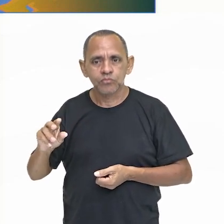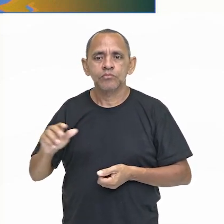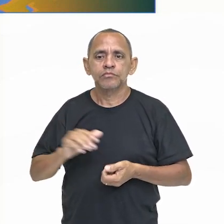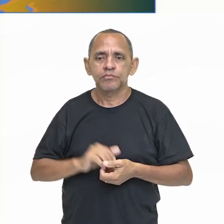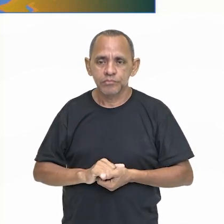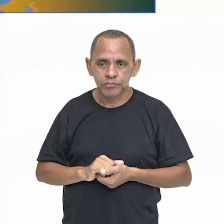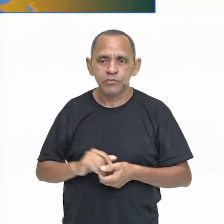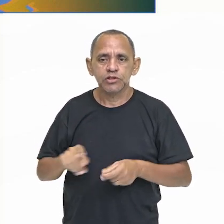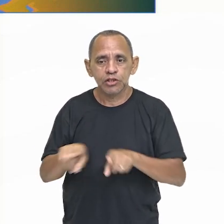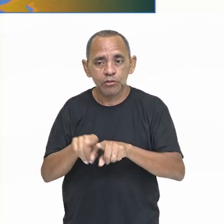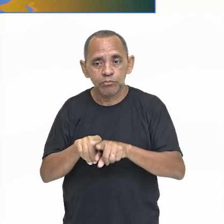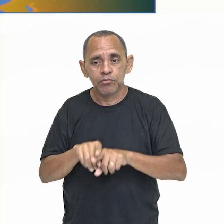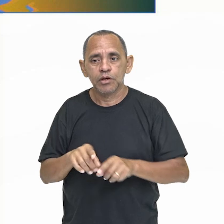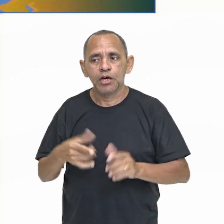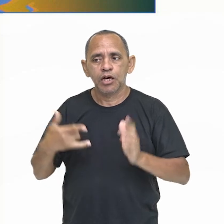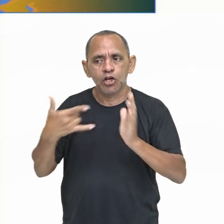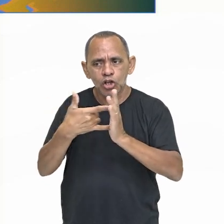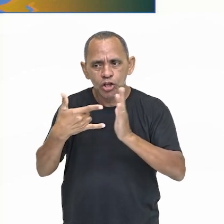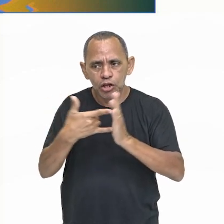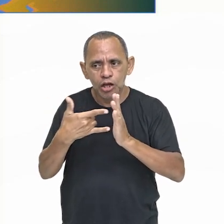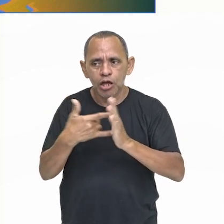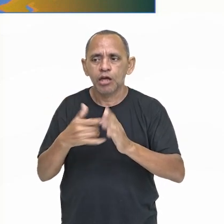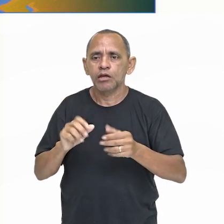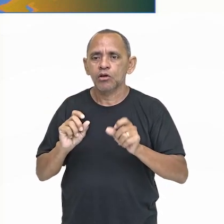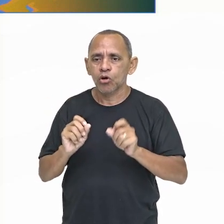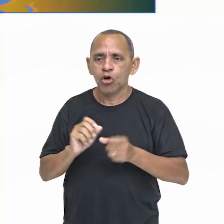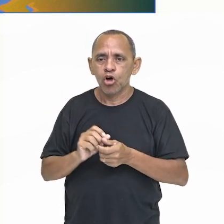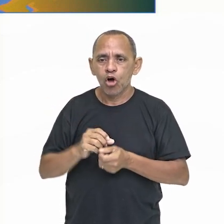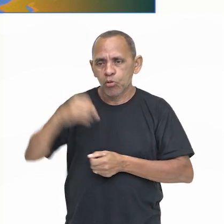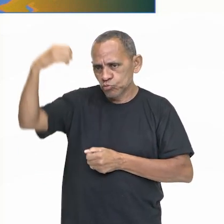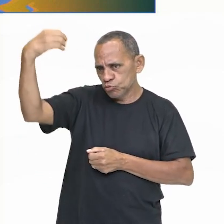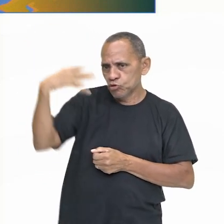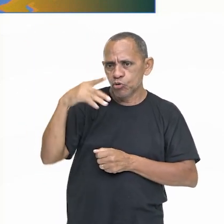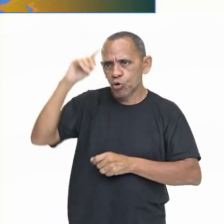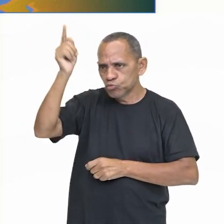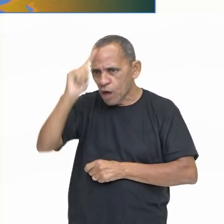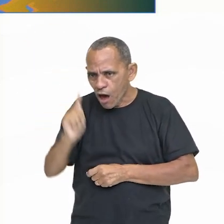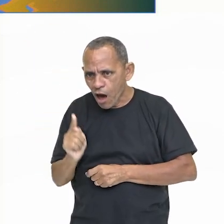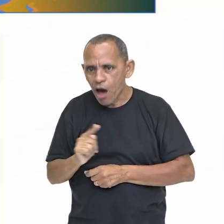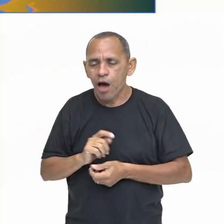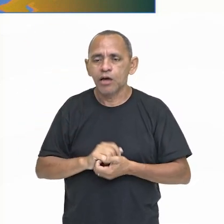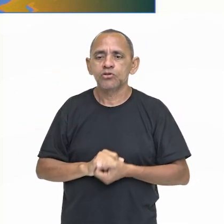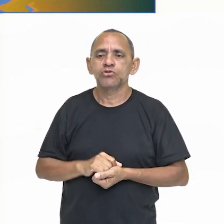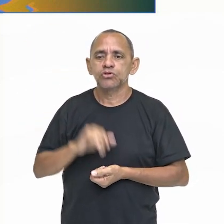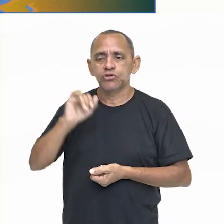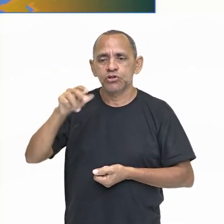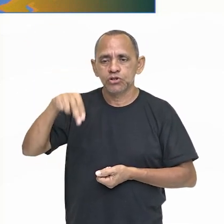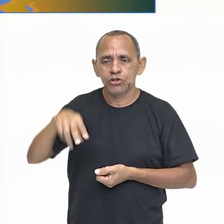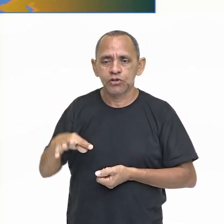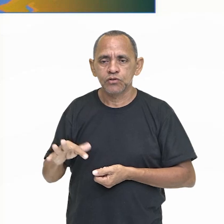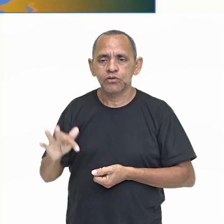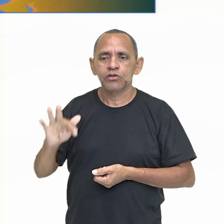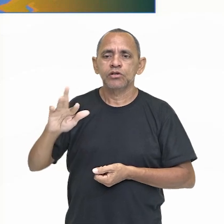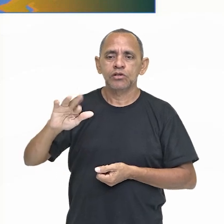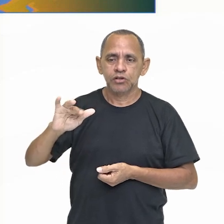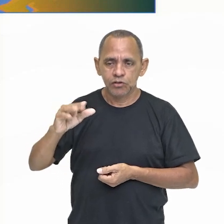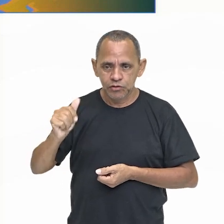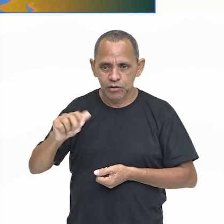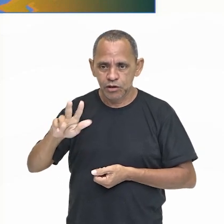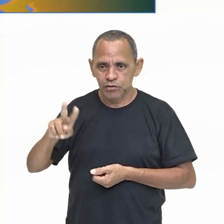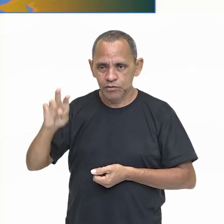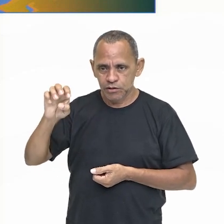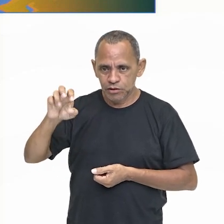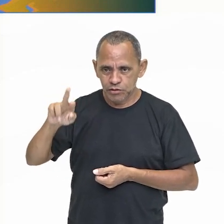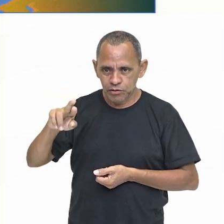através de ondas eletromagnéticas, como a luz, os raios infravermelhos, e pode ocorrer